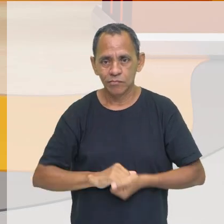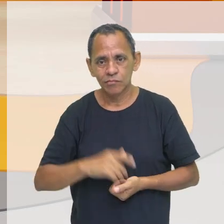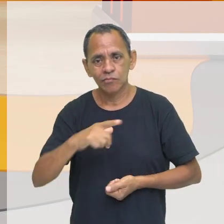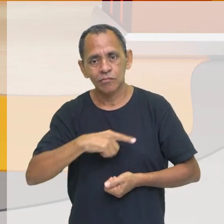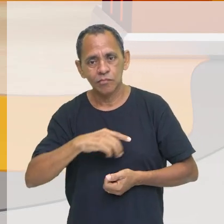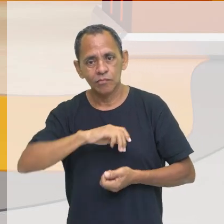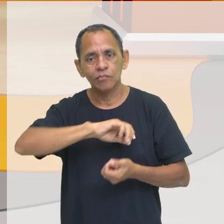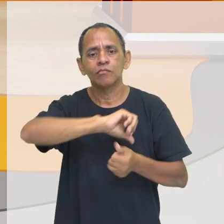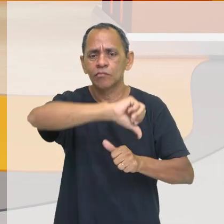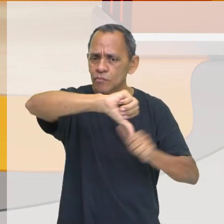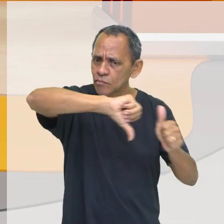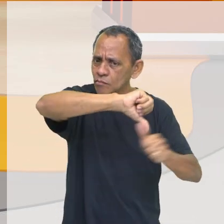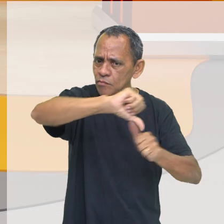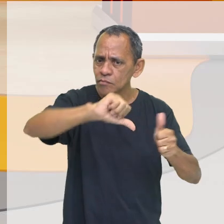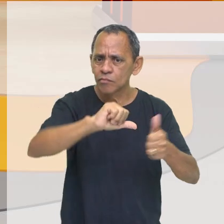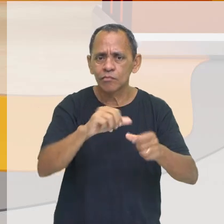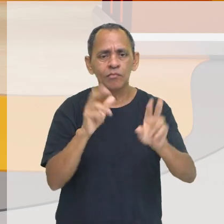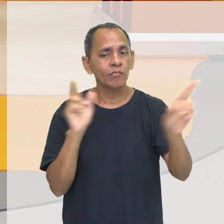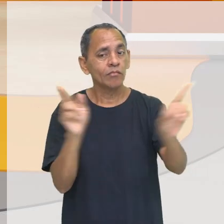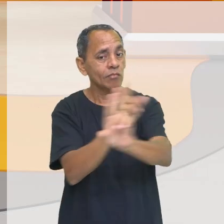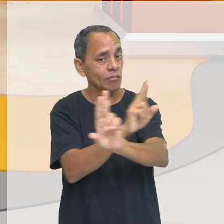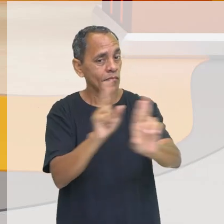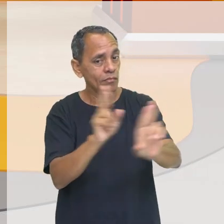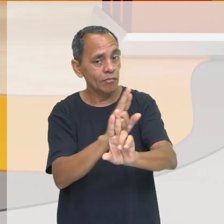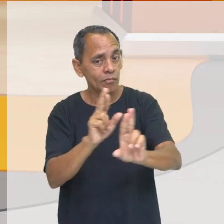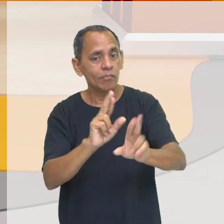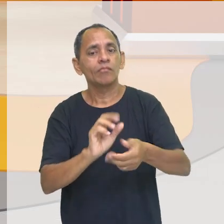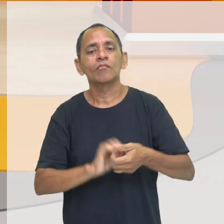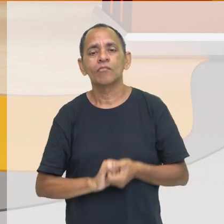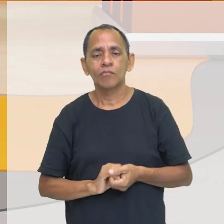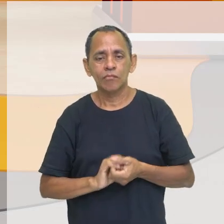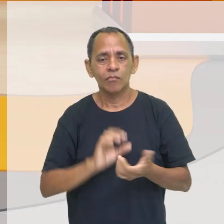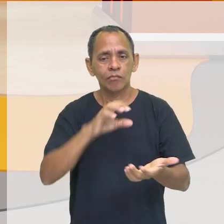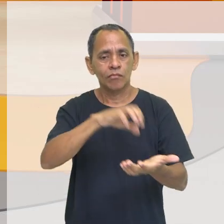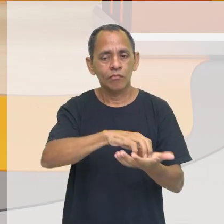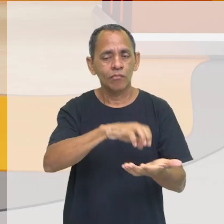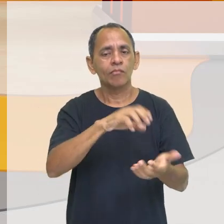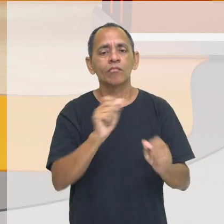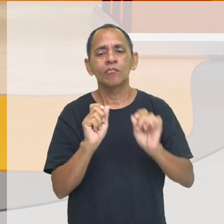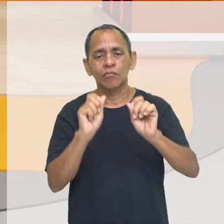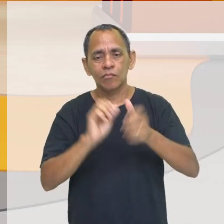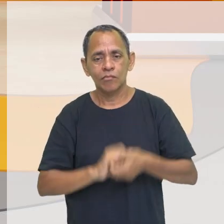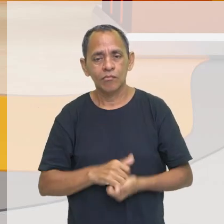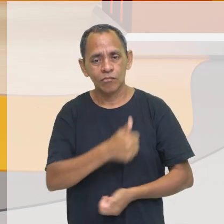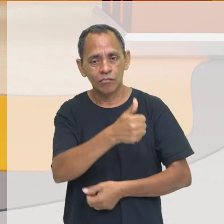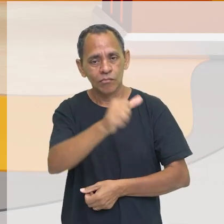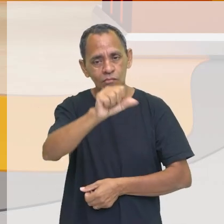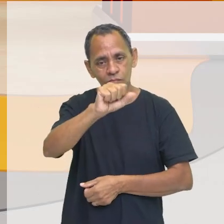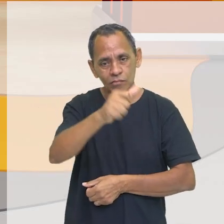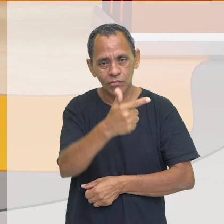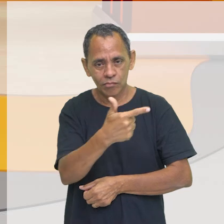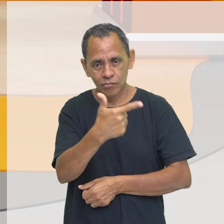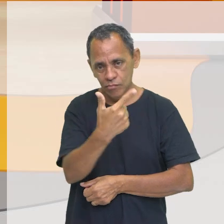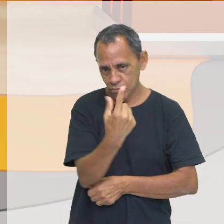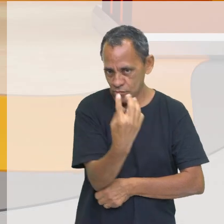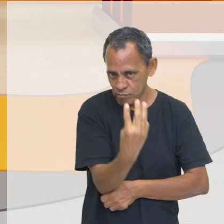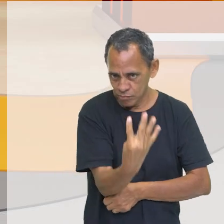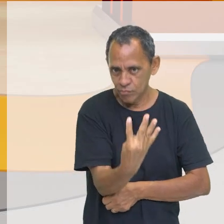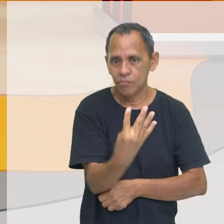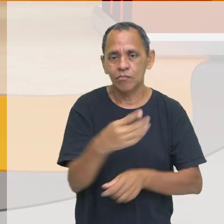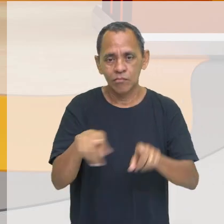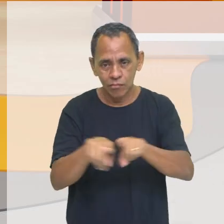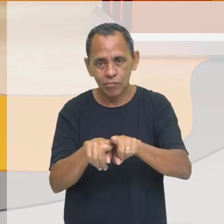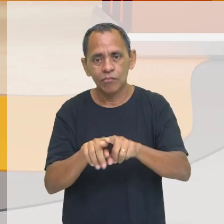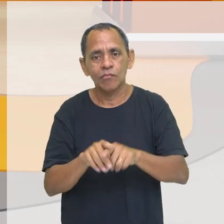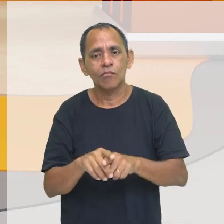ter algumas mudanças em relação à Constituição Imperial de 1824. É claro, né, que isso vai